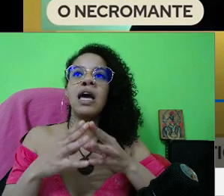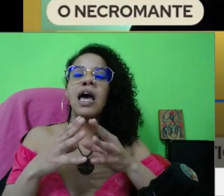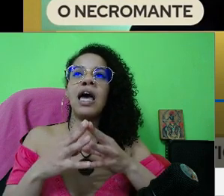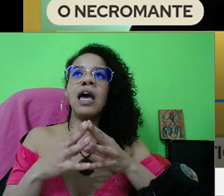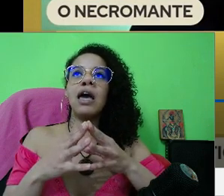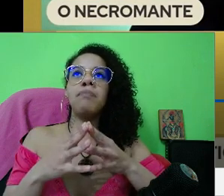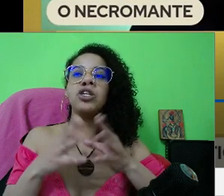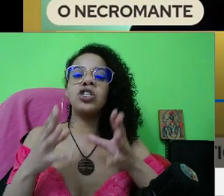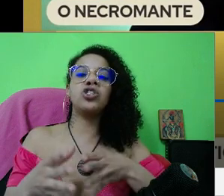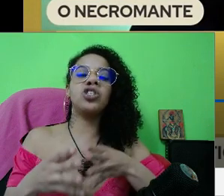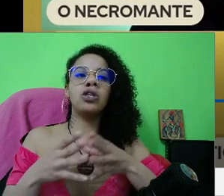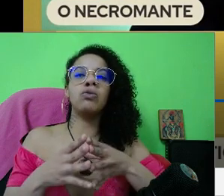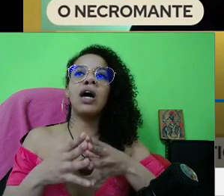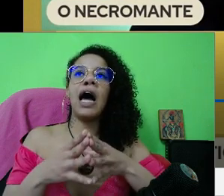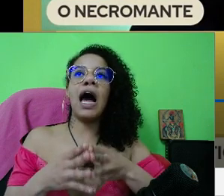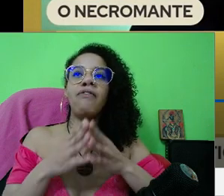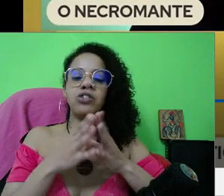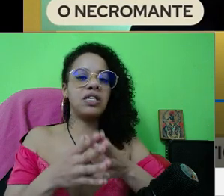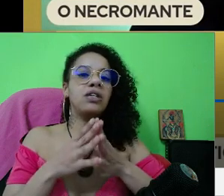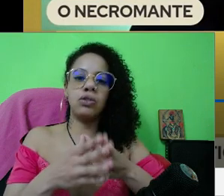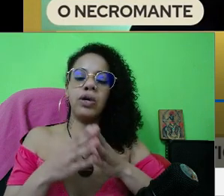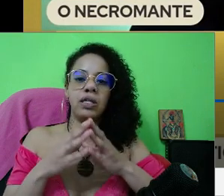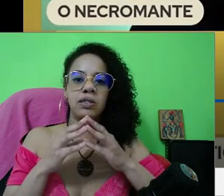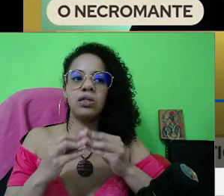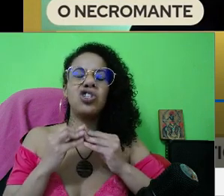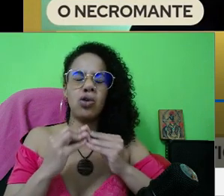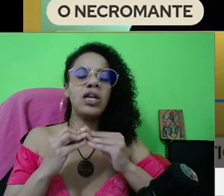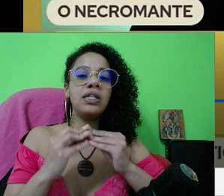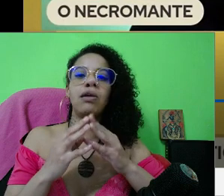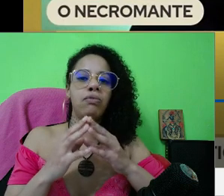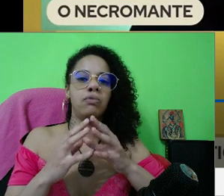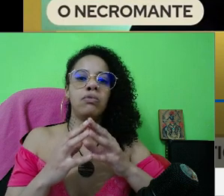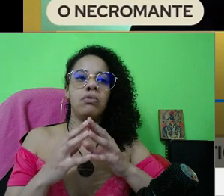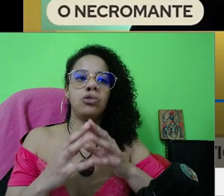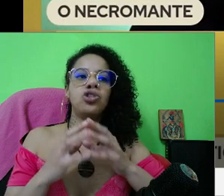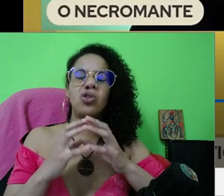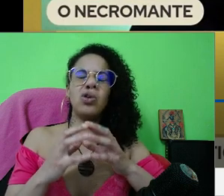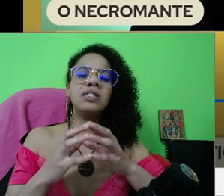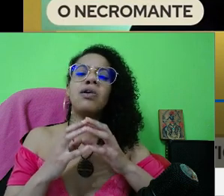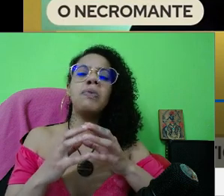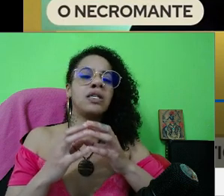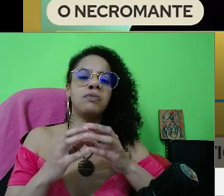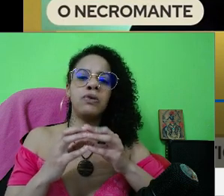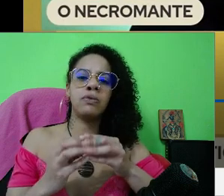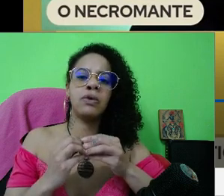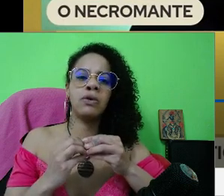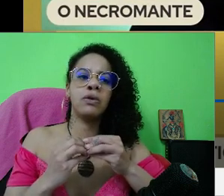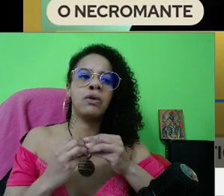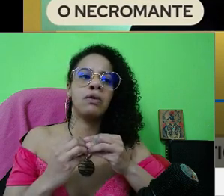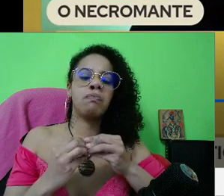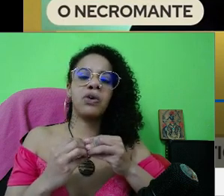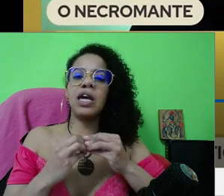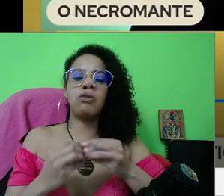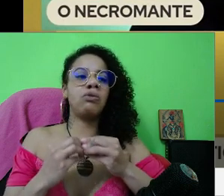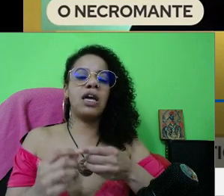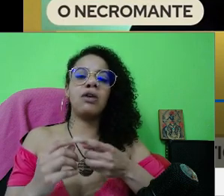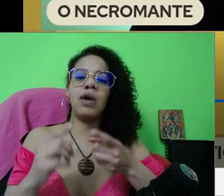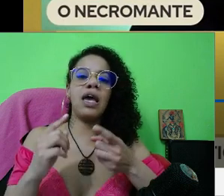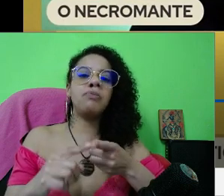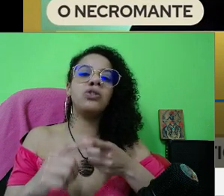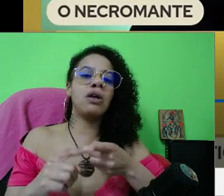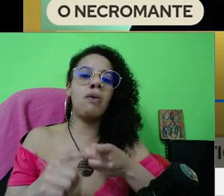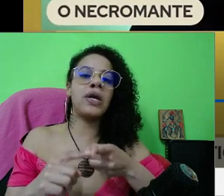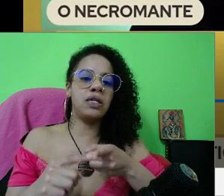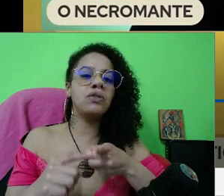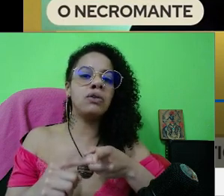vez me dirigindo a vocês dois de coração de coração mesmo porque eu não